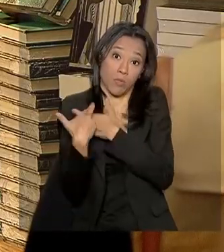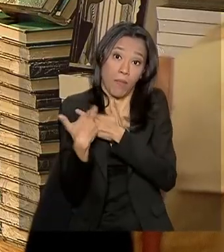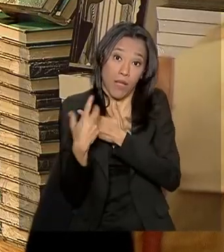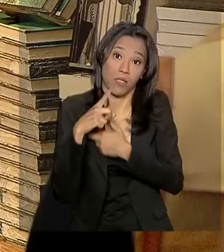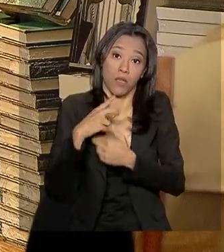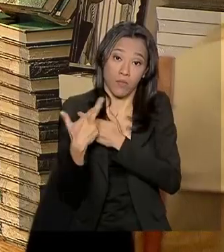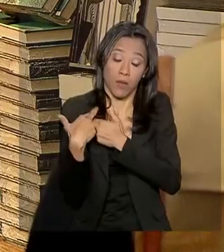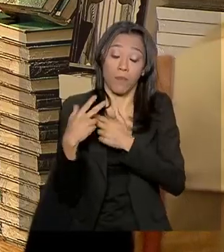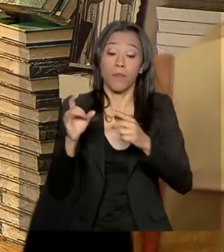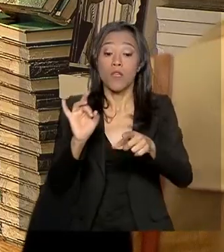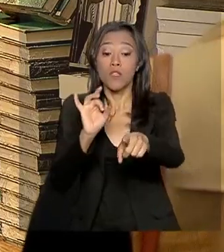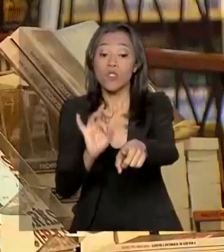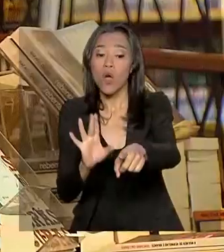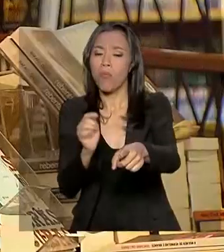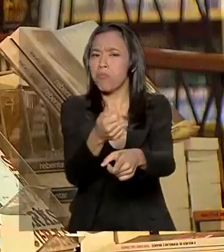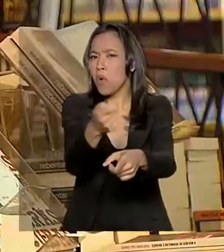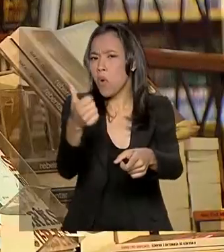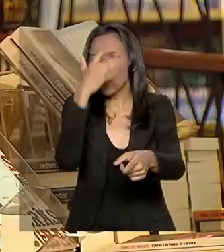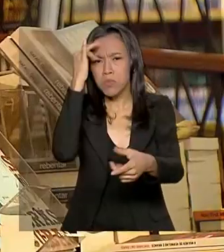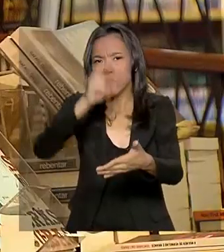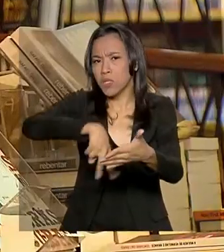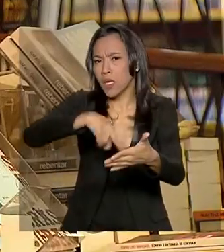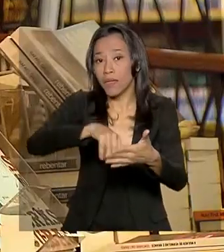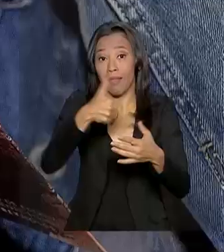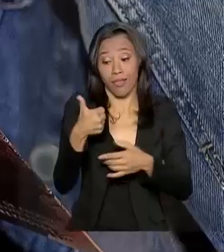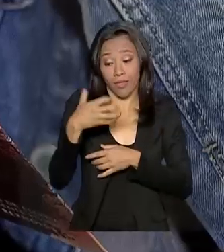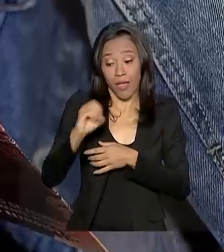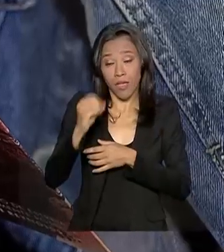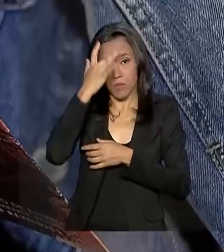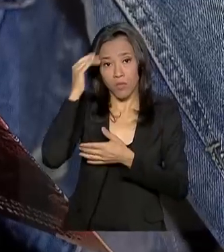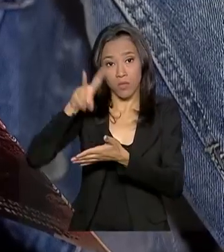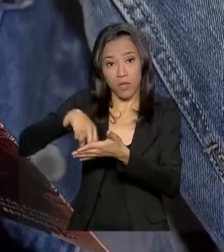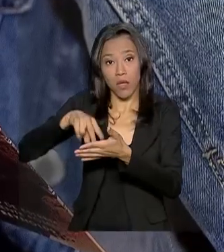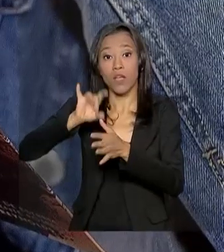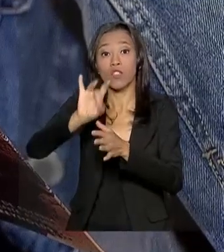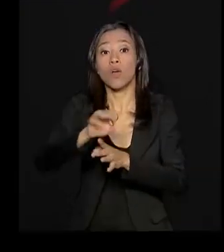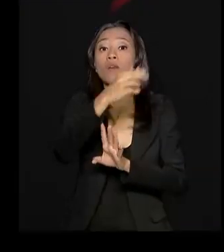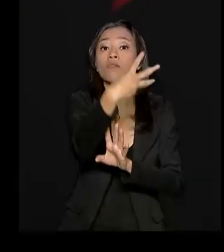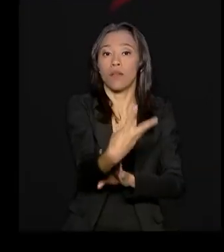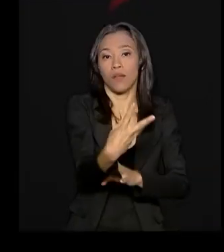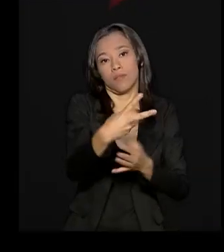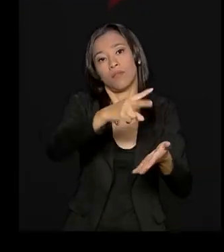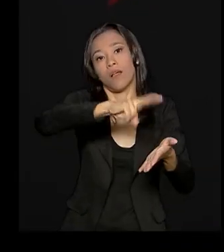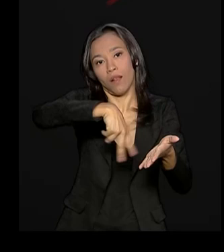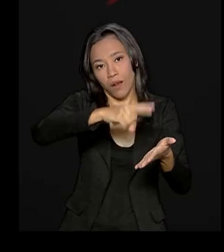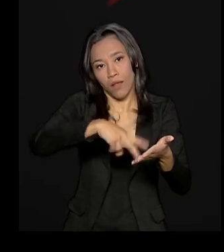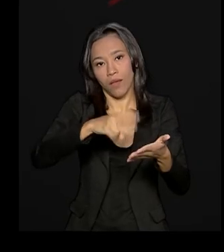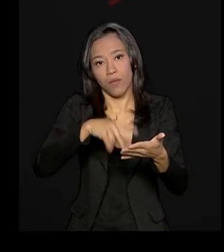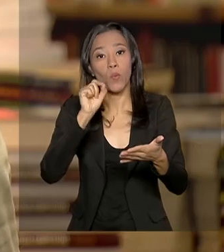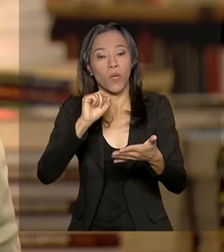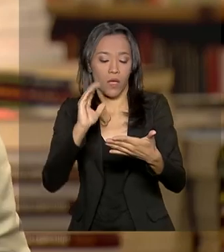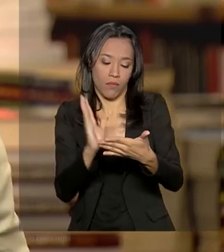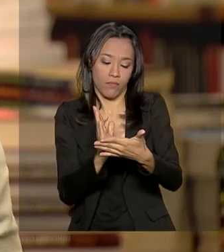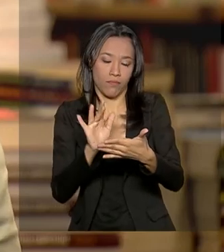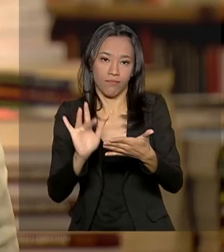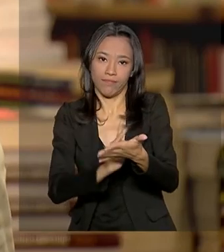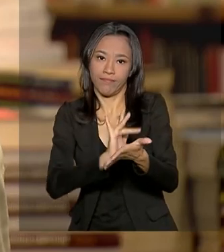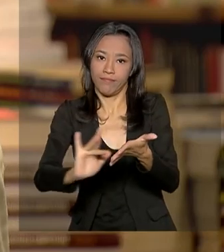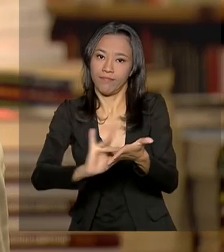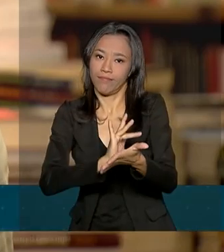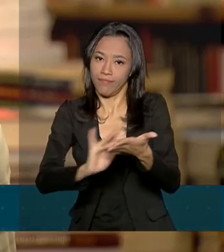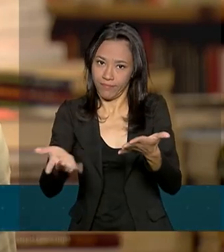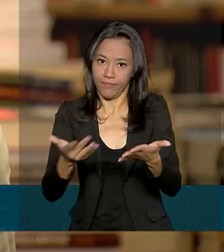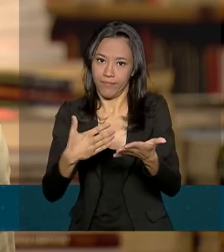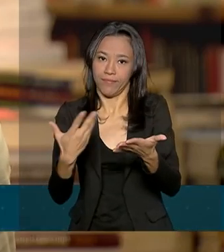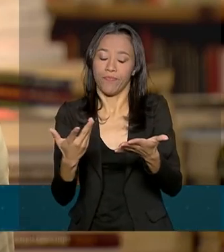da população tem o costume de ler a cada dez leitores só três chegaram a ler um livro digital na vida a decisão levantou